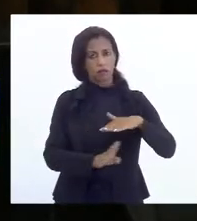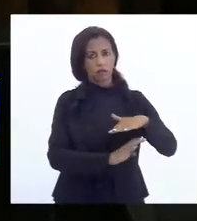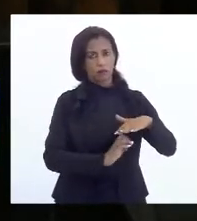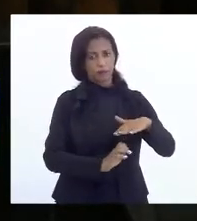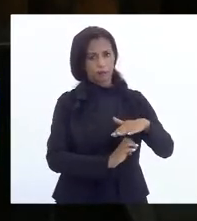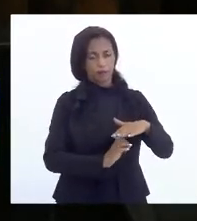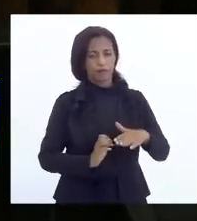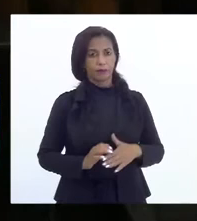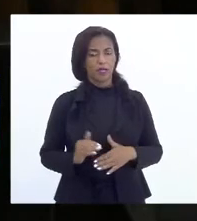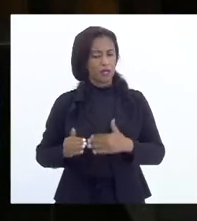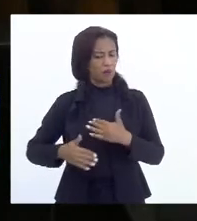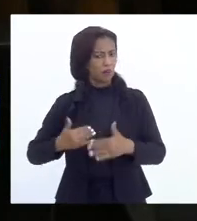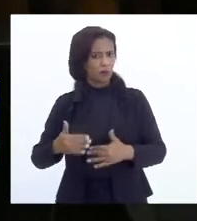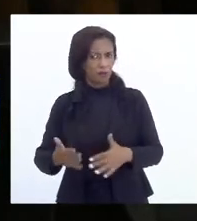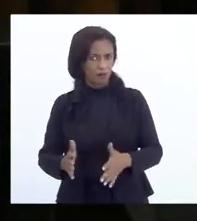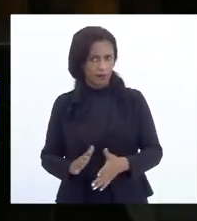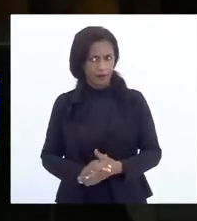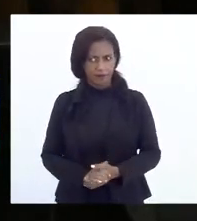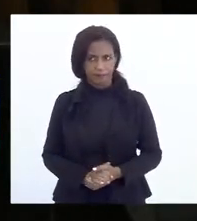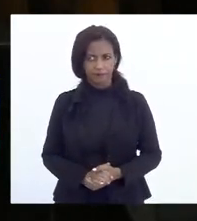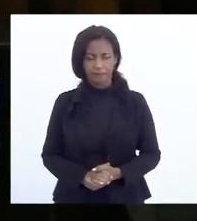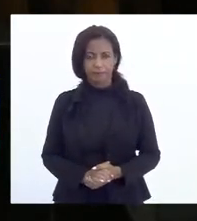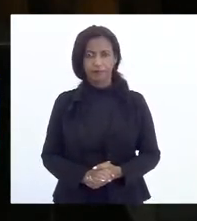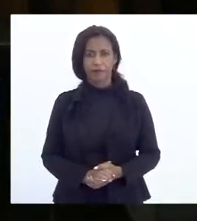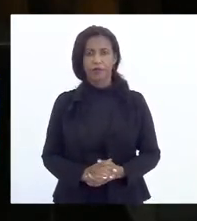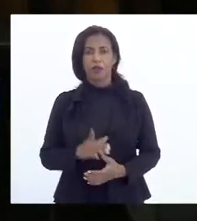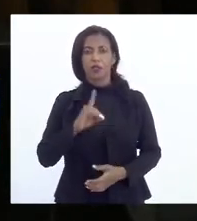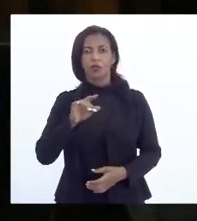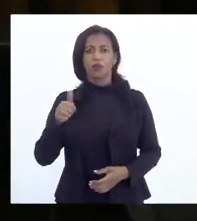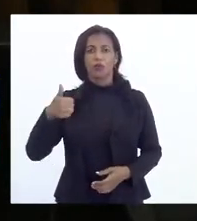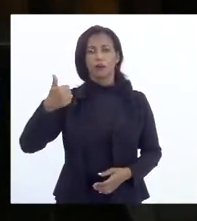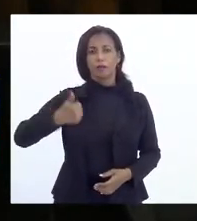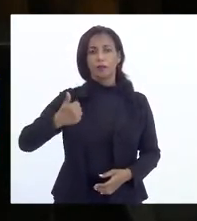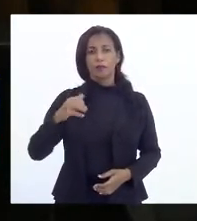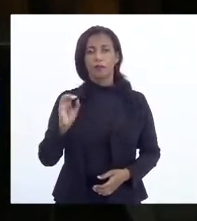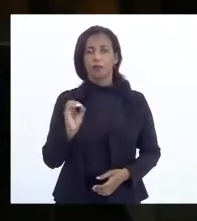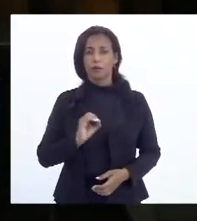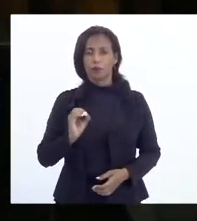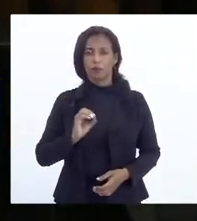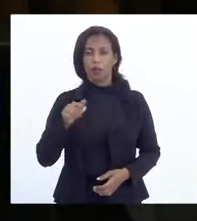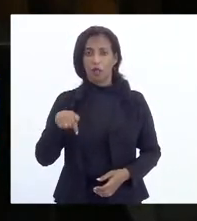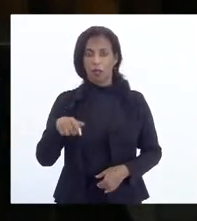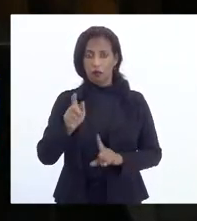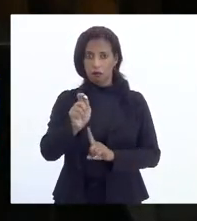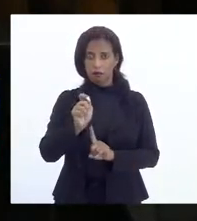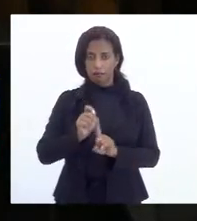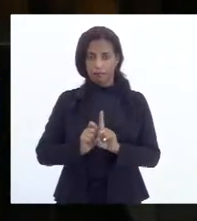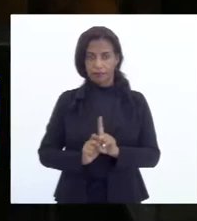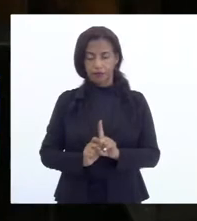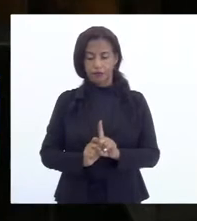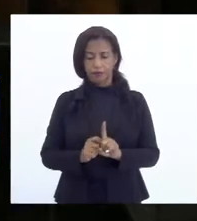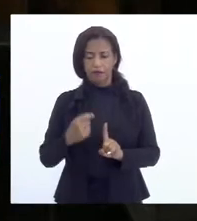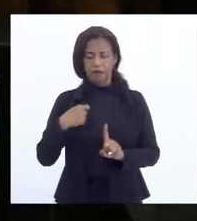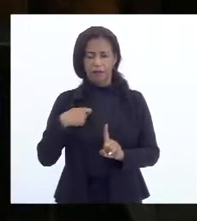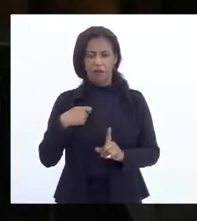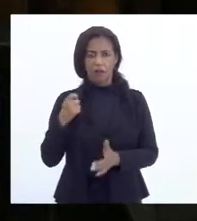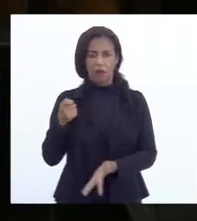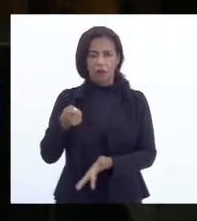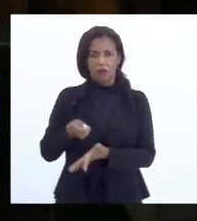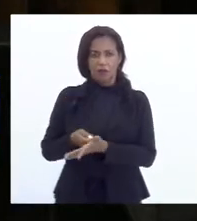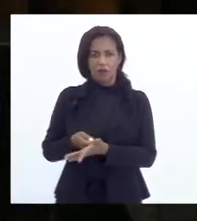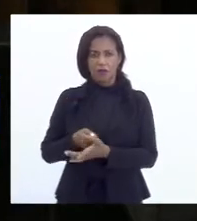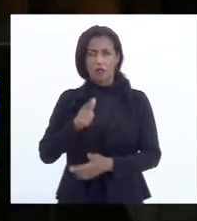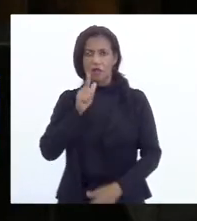concessionária. E por aí vai. No dia 1 de outubro deste mês, eu oficiei a